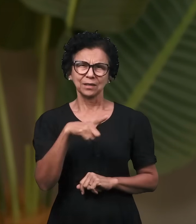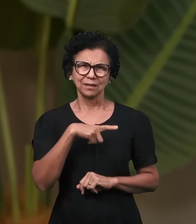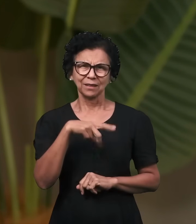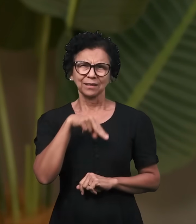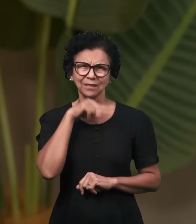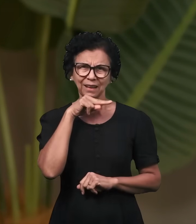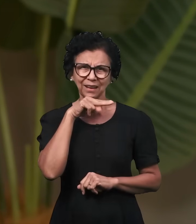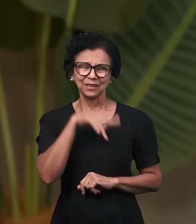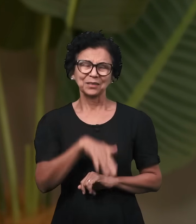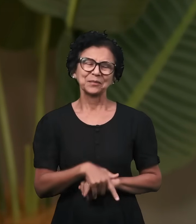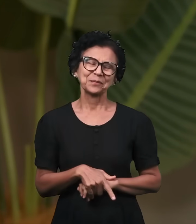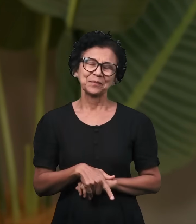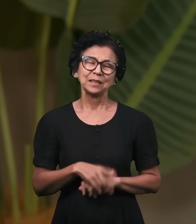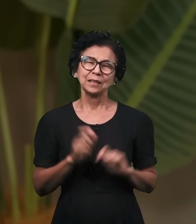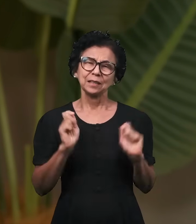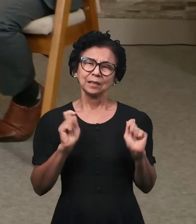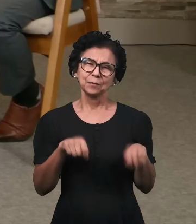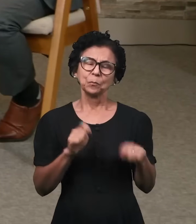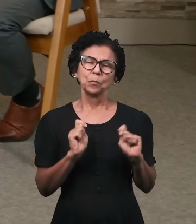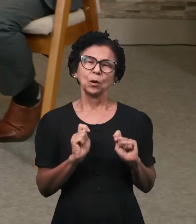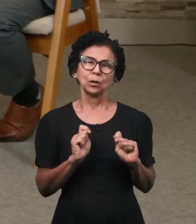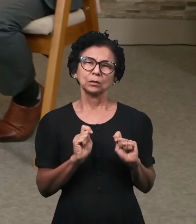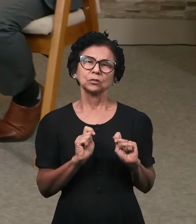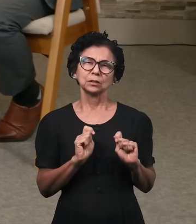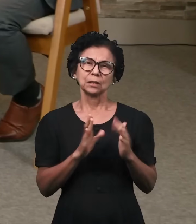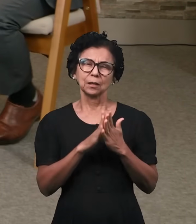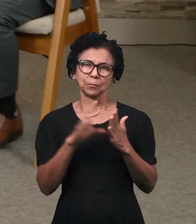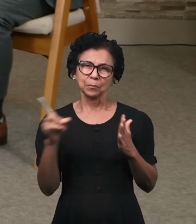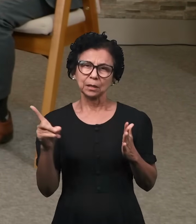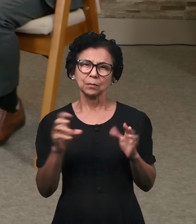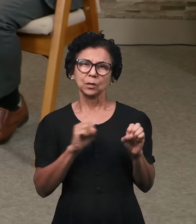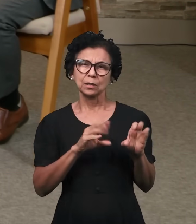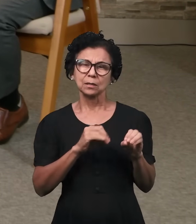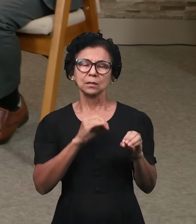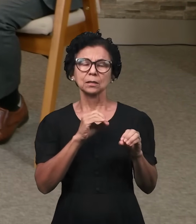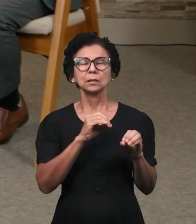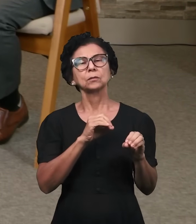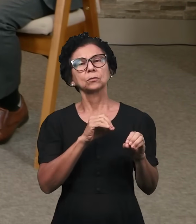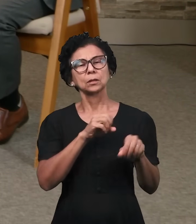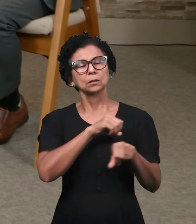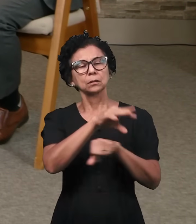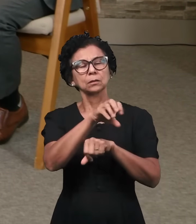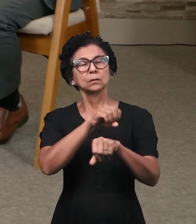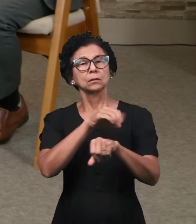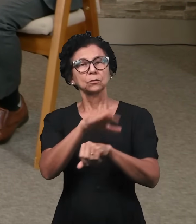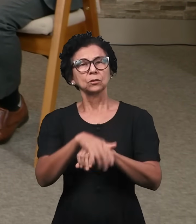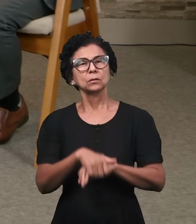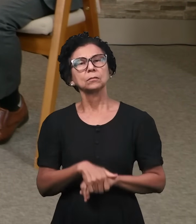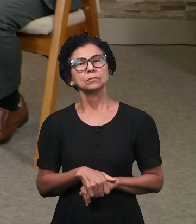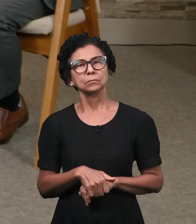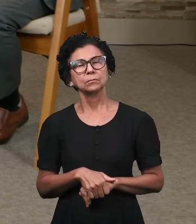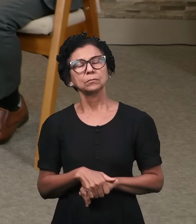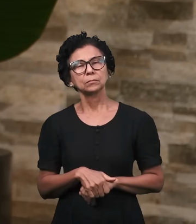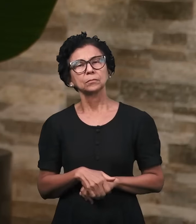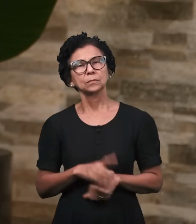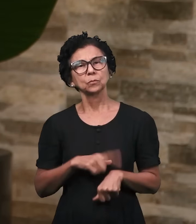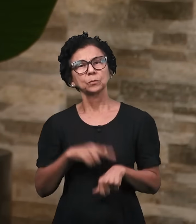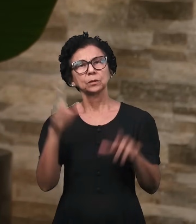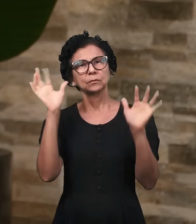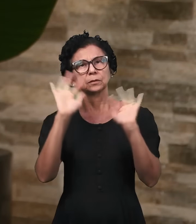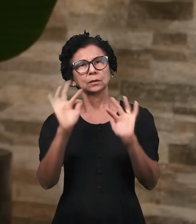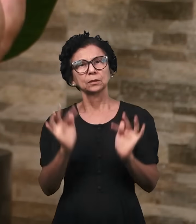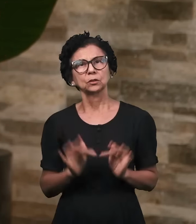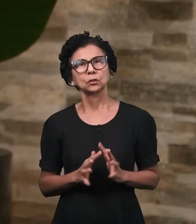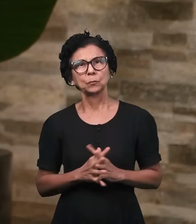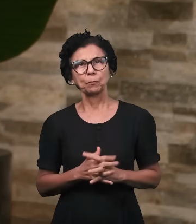somos bem-aventurados, né? pastor, todas as vezes que nós nos reunimos em família, lá em casa, nós temos,